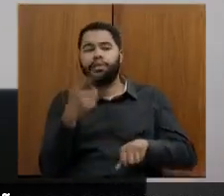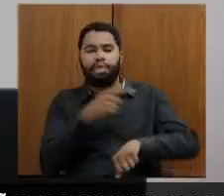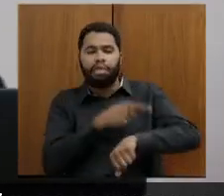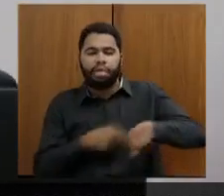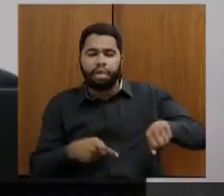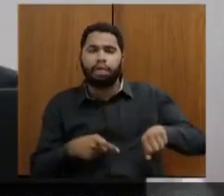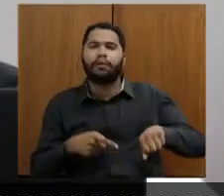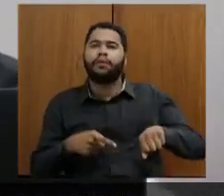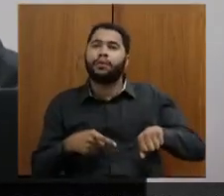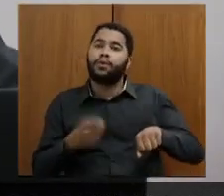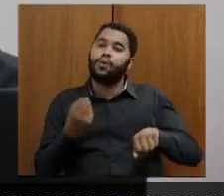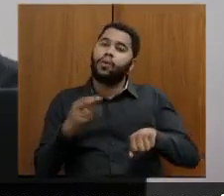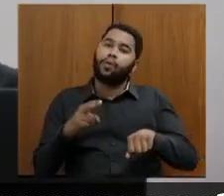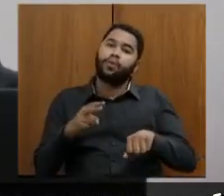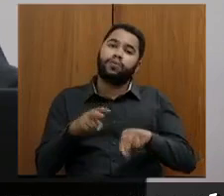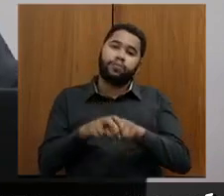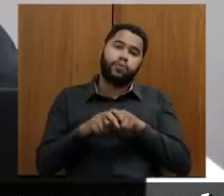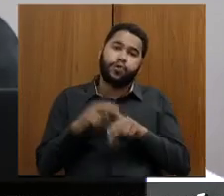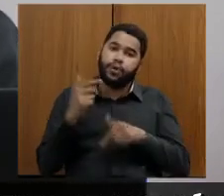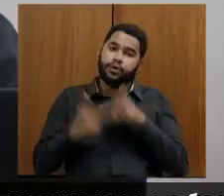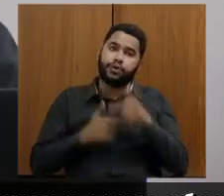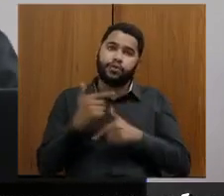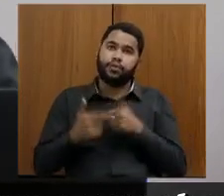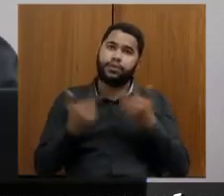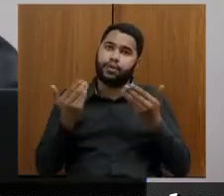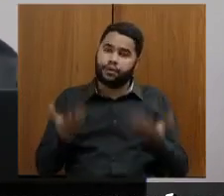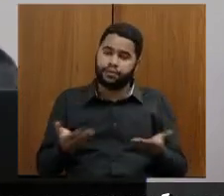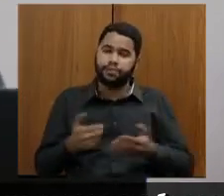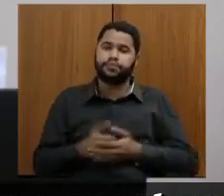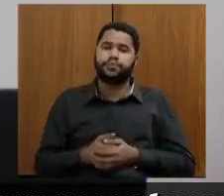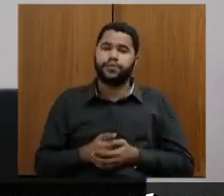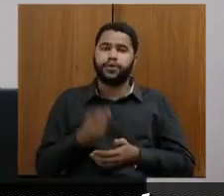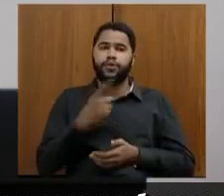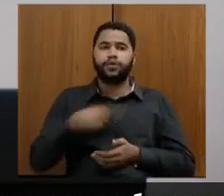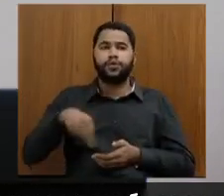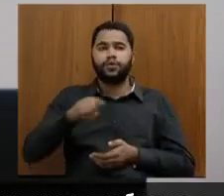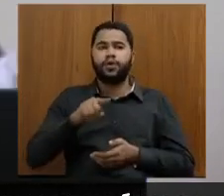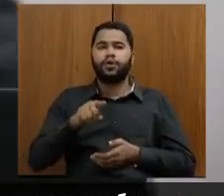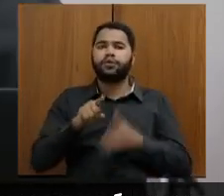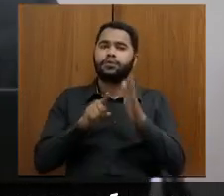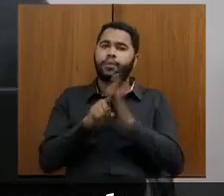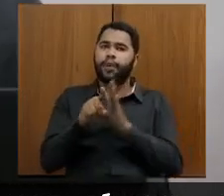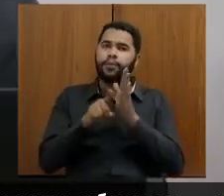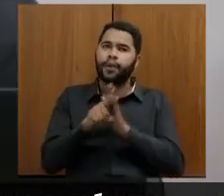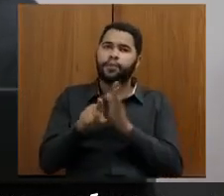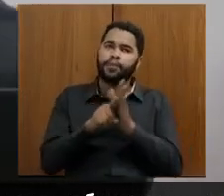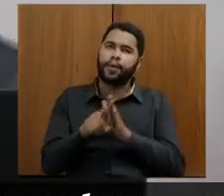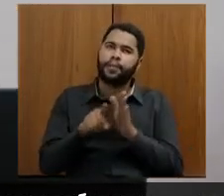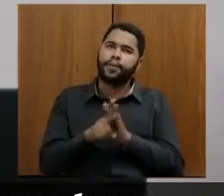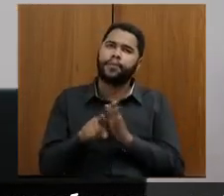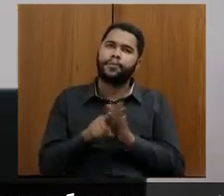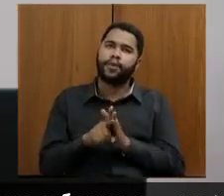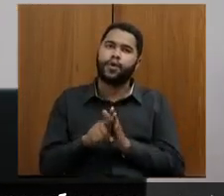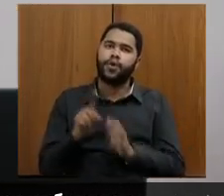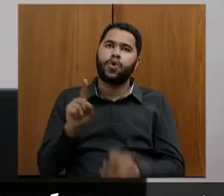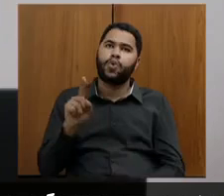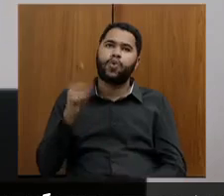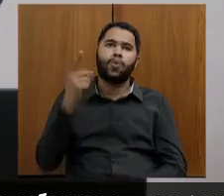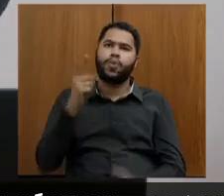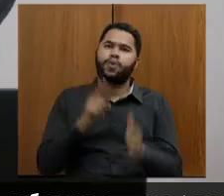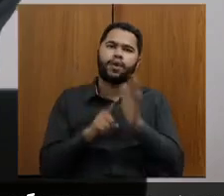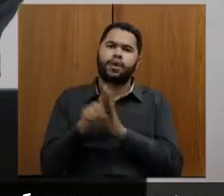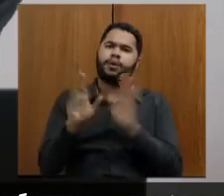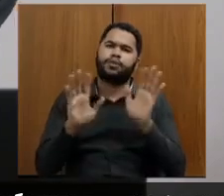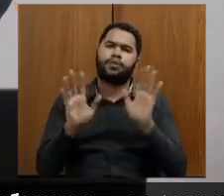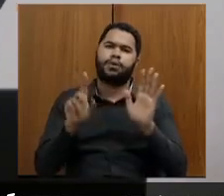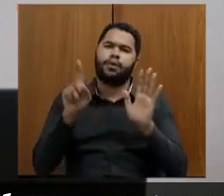serviço ou em razão da atividade Esses são as nossas questionamentos e colocações ou não é um